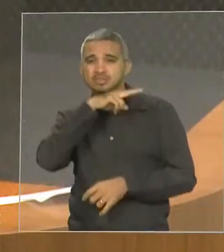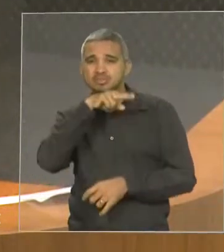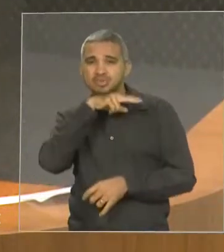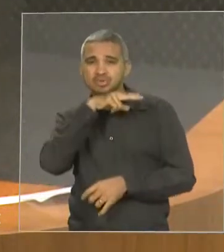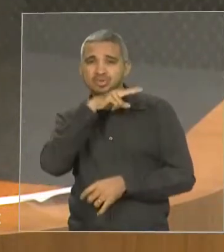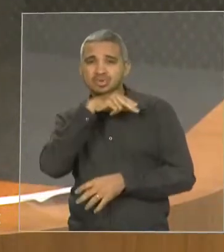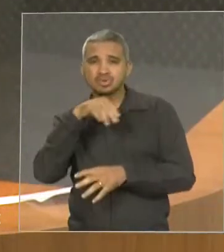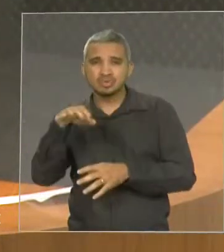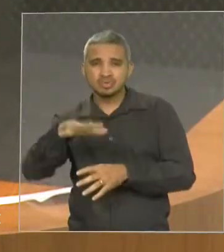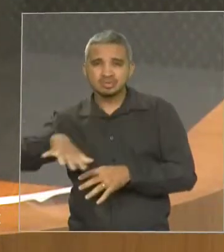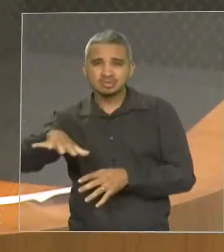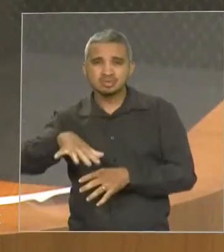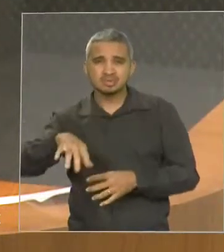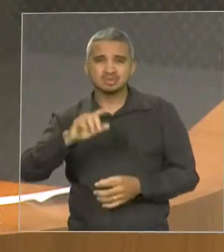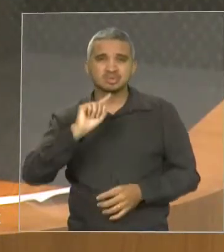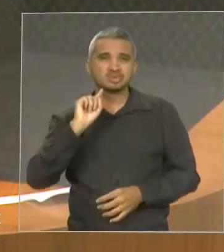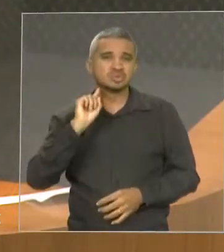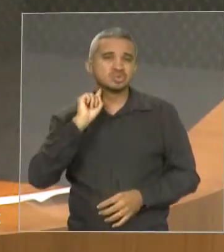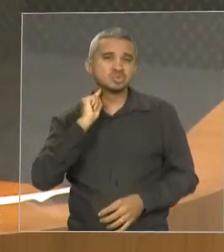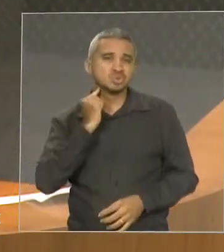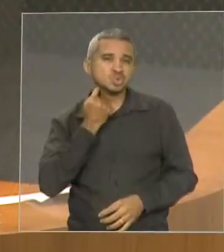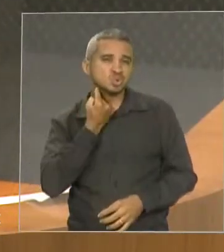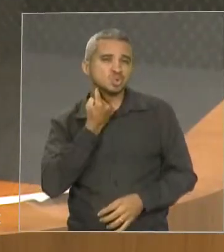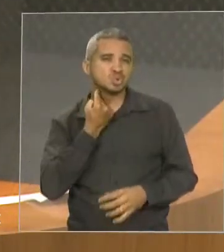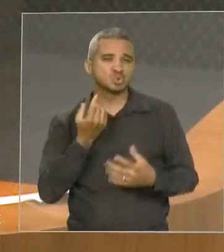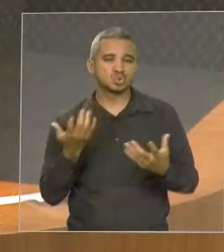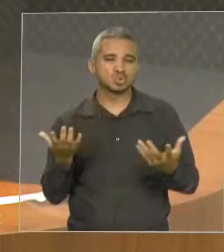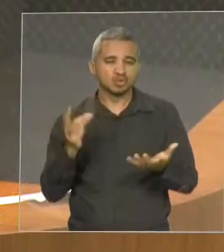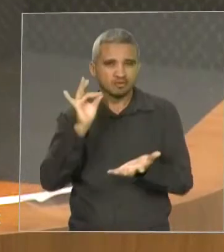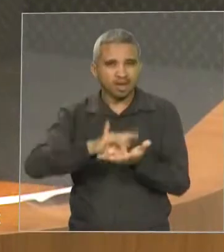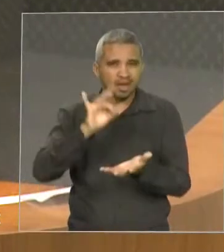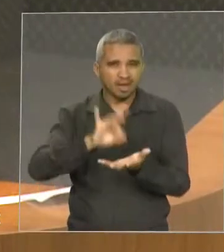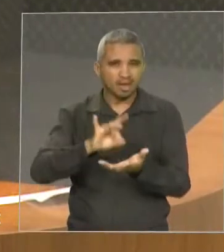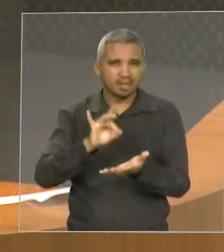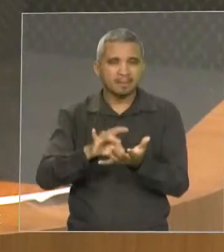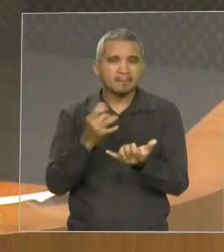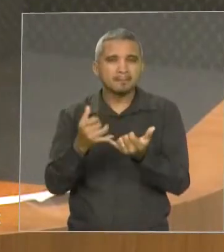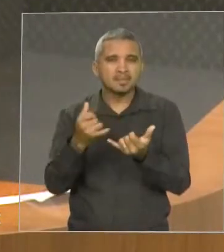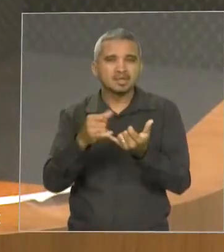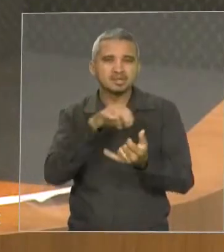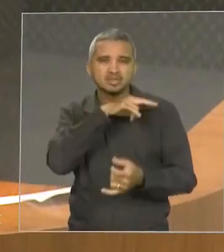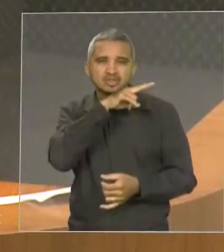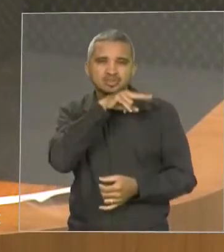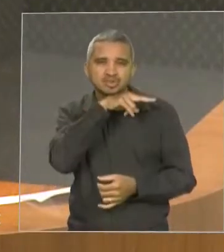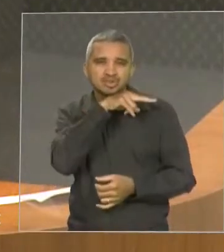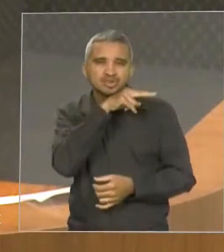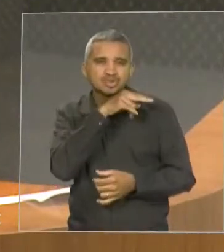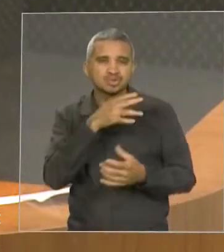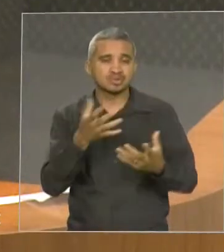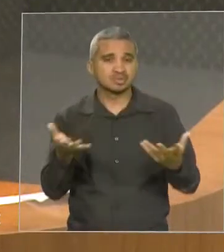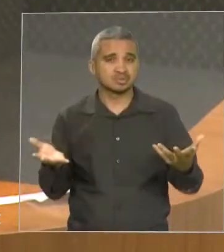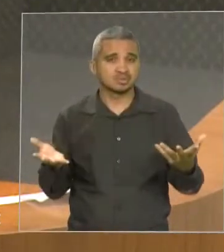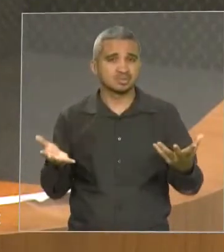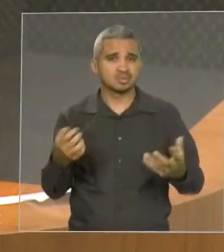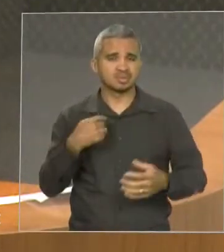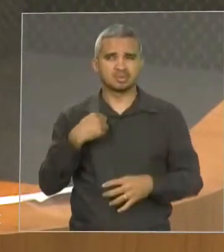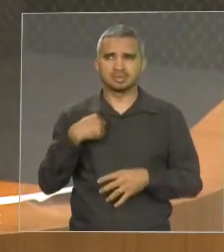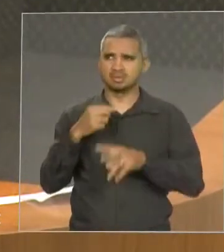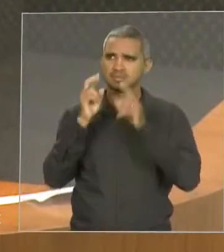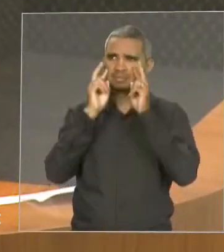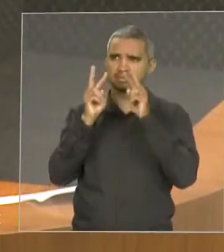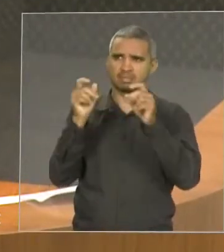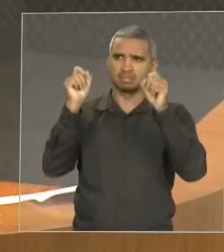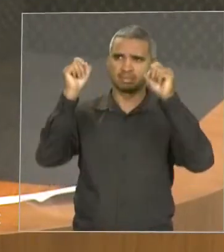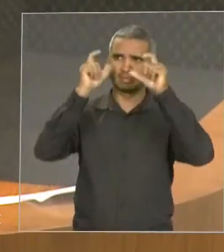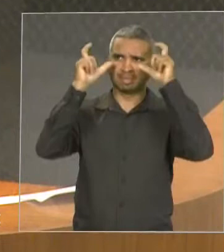sujo, imundo, parecia coisa de porcos mesmo. E aquilo realmente me chamou a atenção, porque aquilo dali é reflexo de como o governo